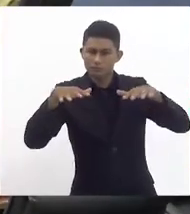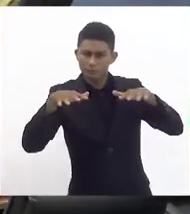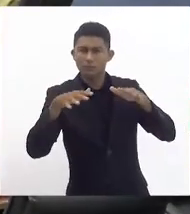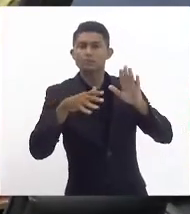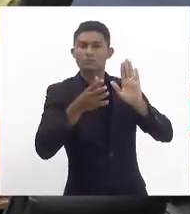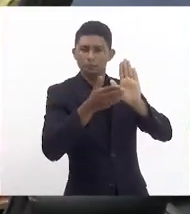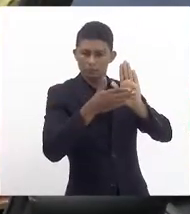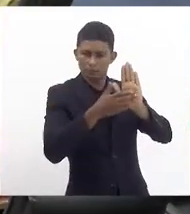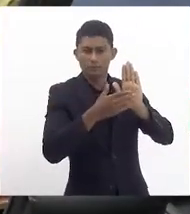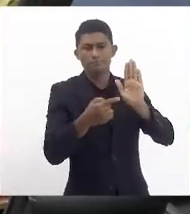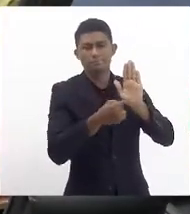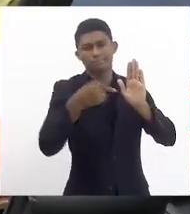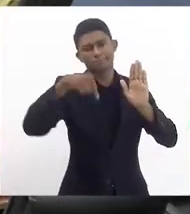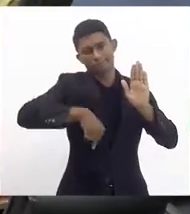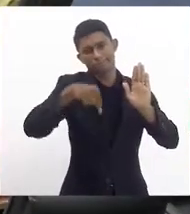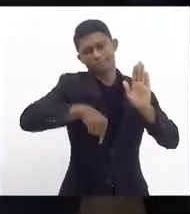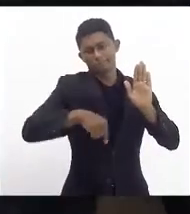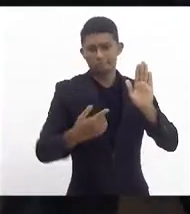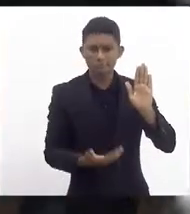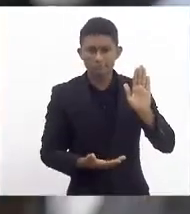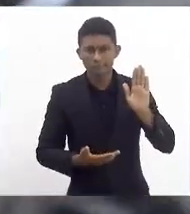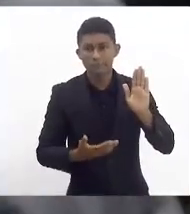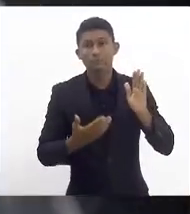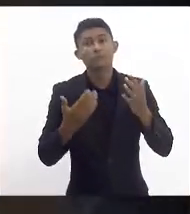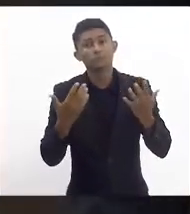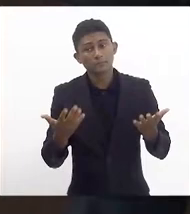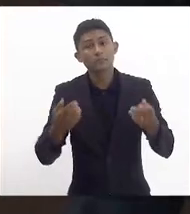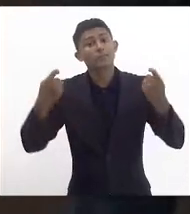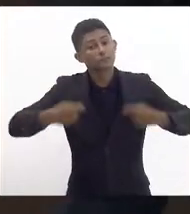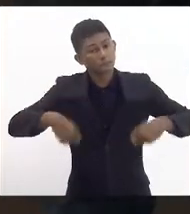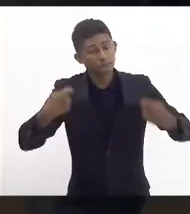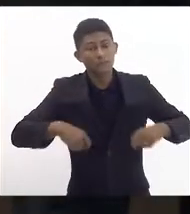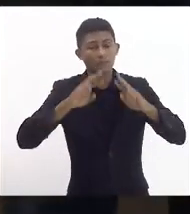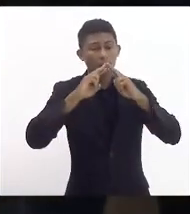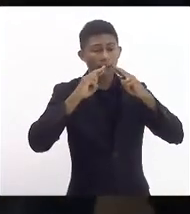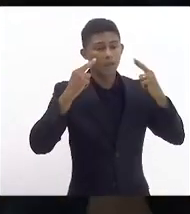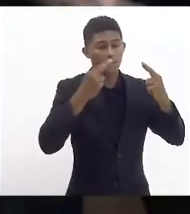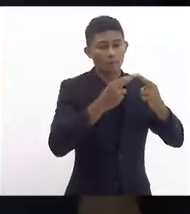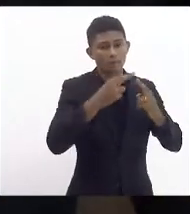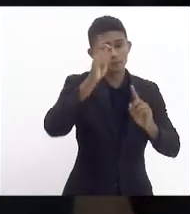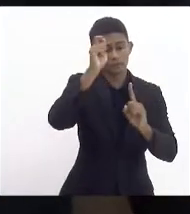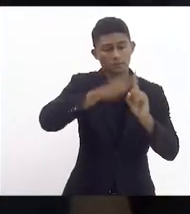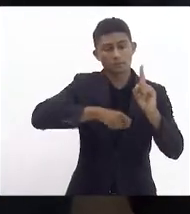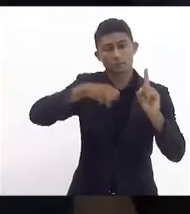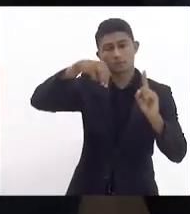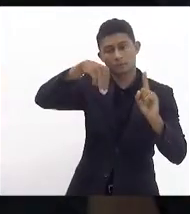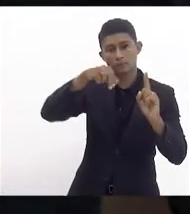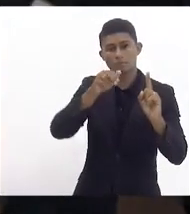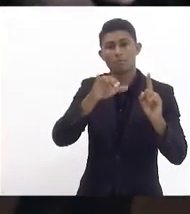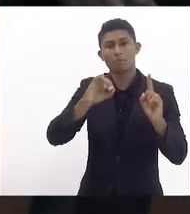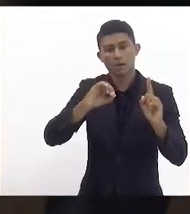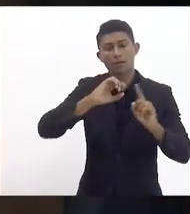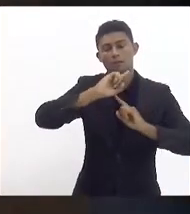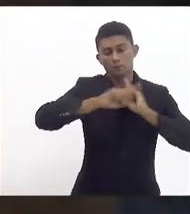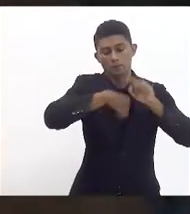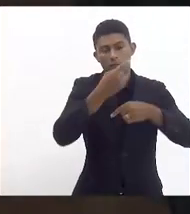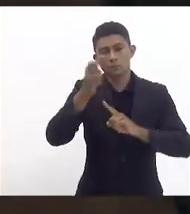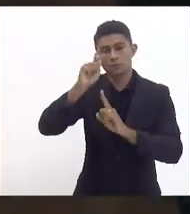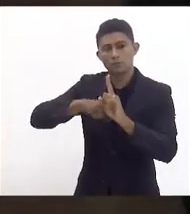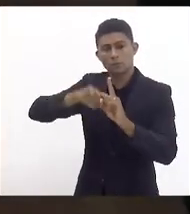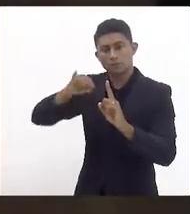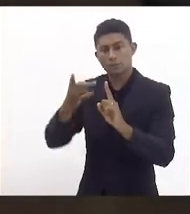presidente? O cronograma é esgotar as audiências públicas em maio e trazer a pauta na primeira quinzena de